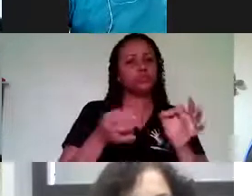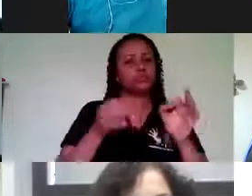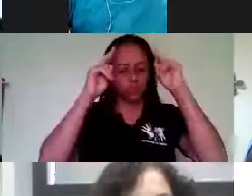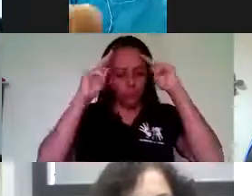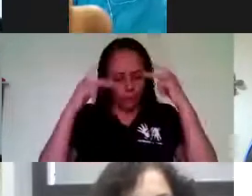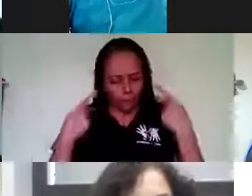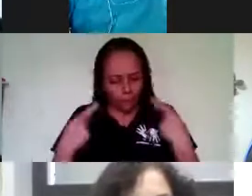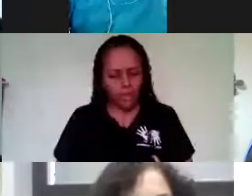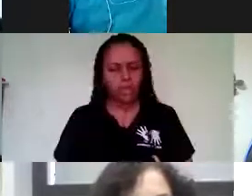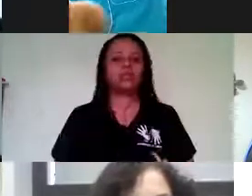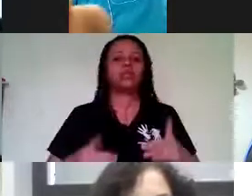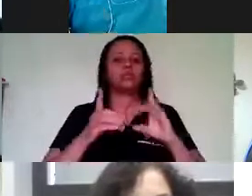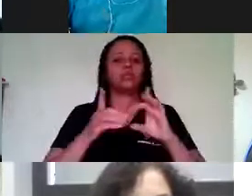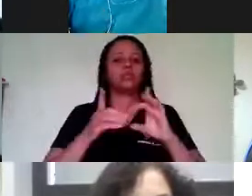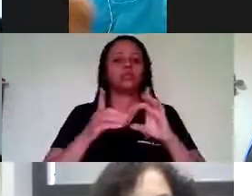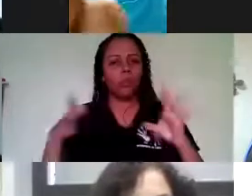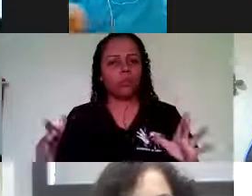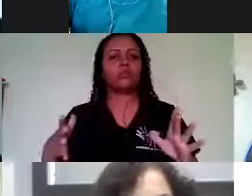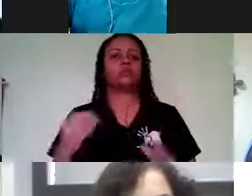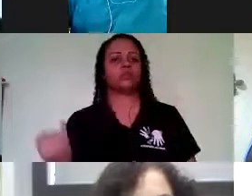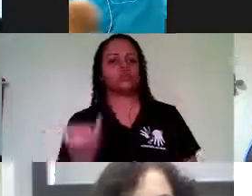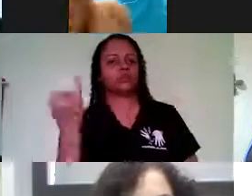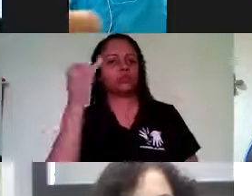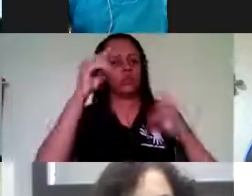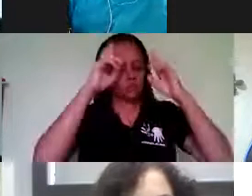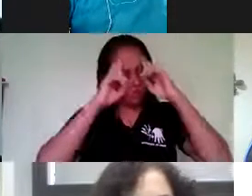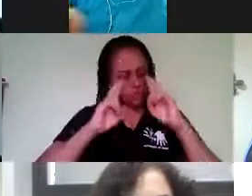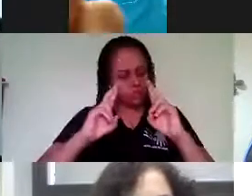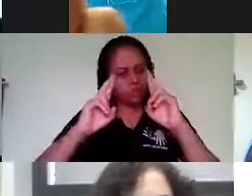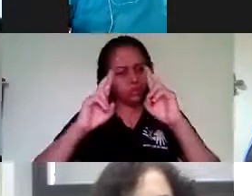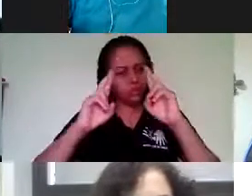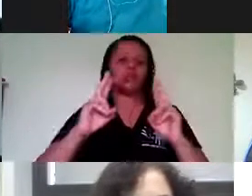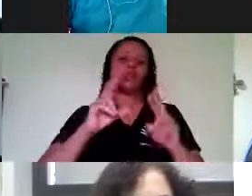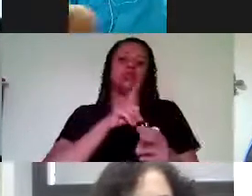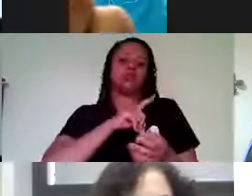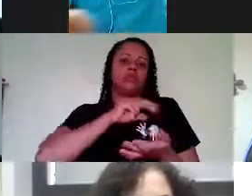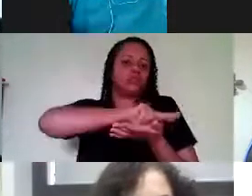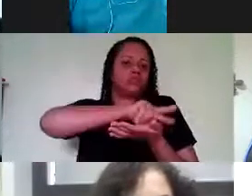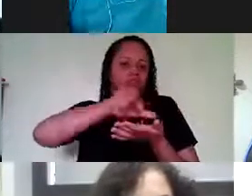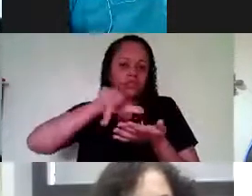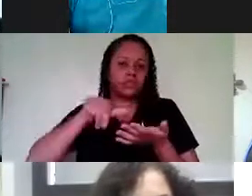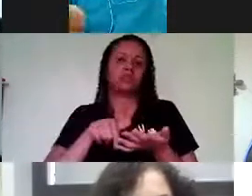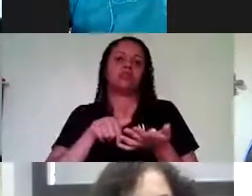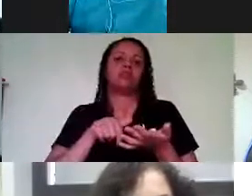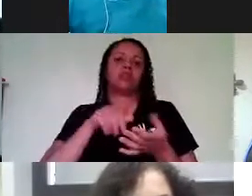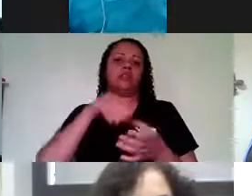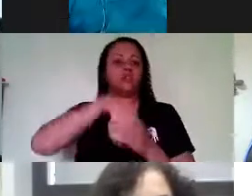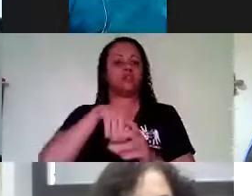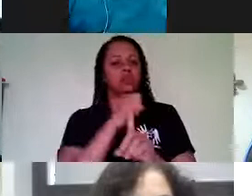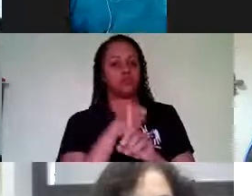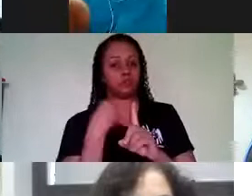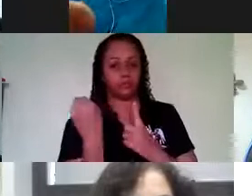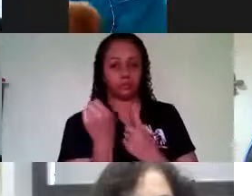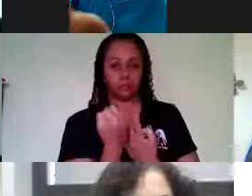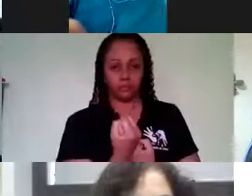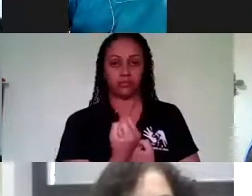da importância do respeito à diversidade que existe na sociedade e do entendimento que cada um de nós